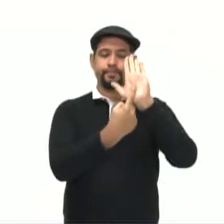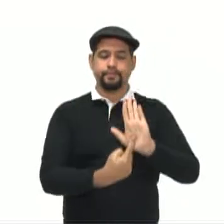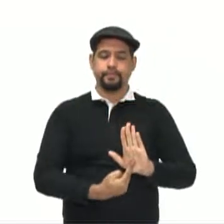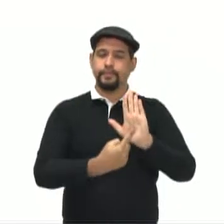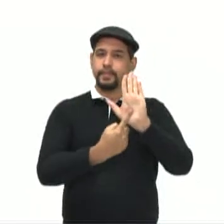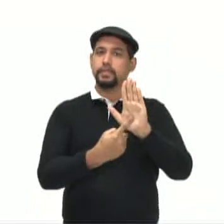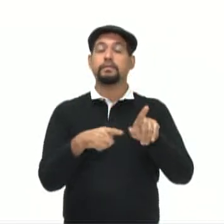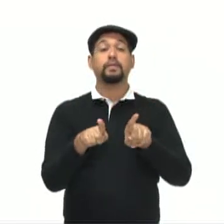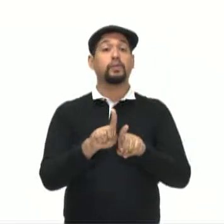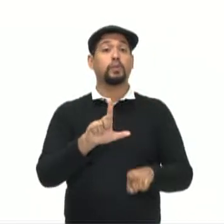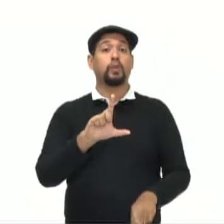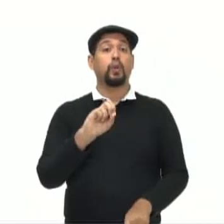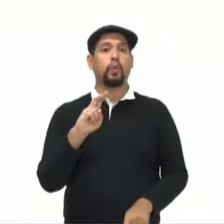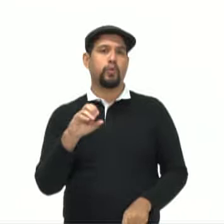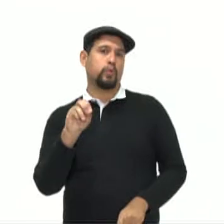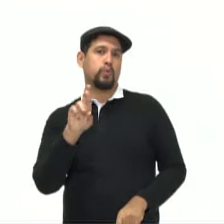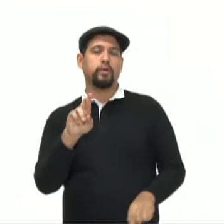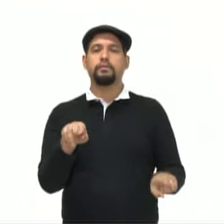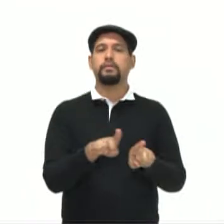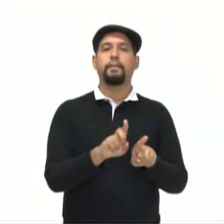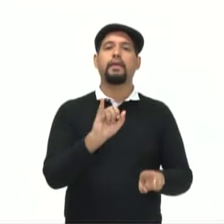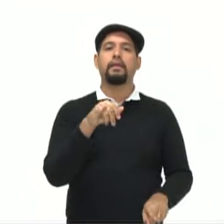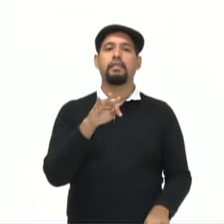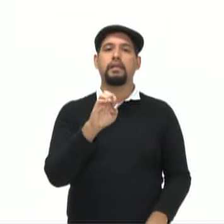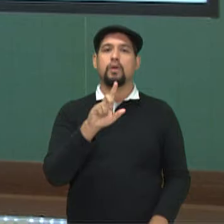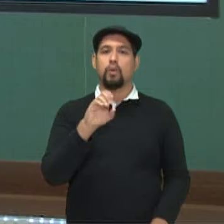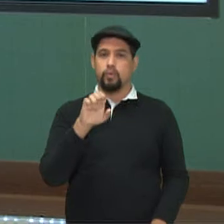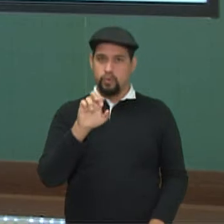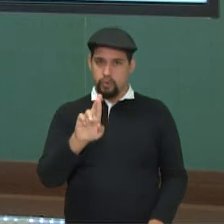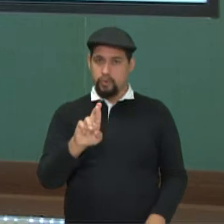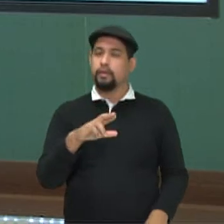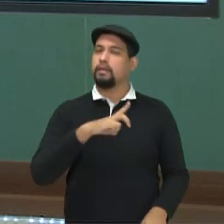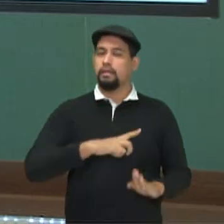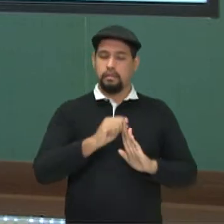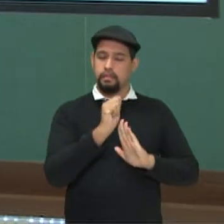o locutor e o interlocutor de um texto.